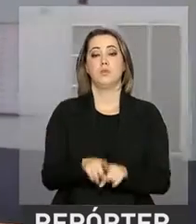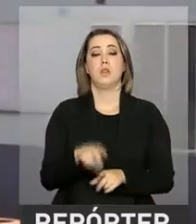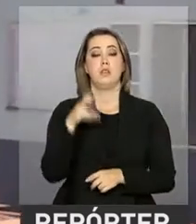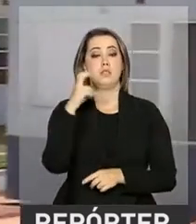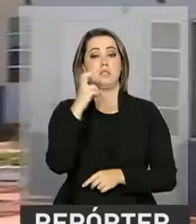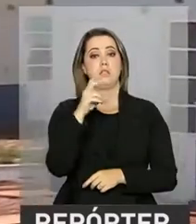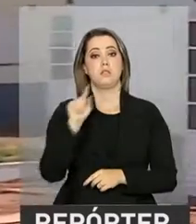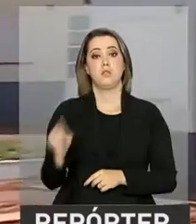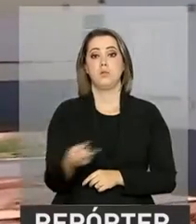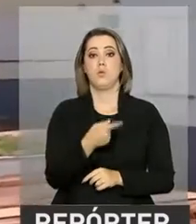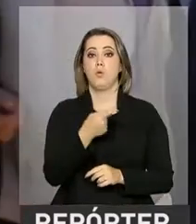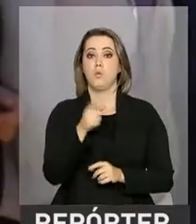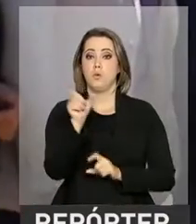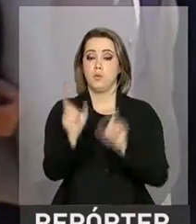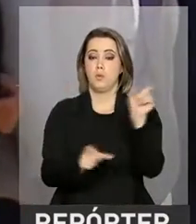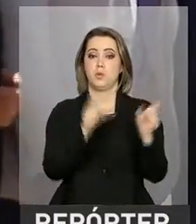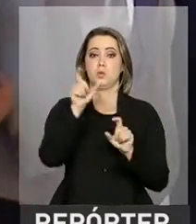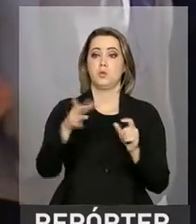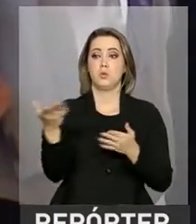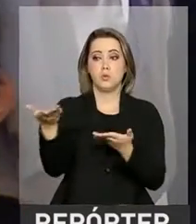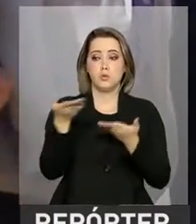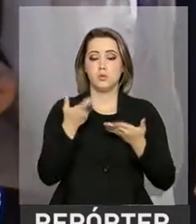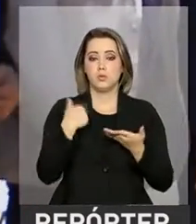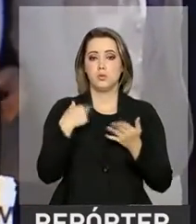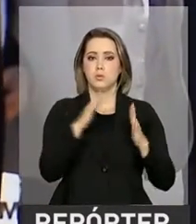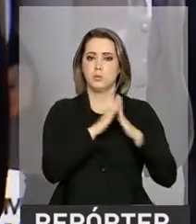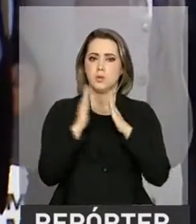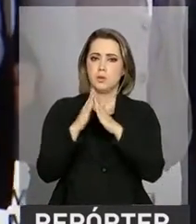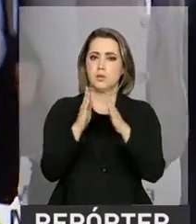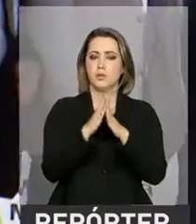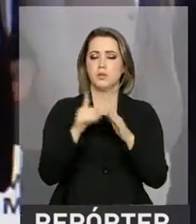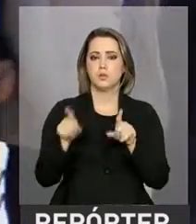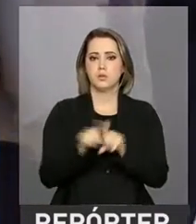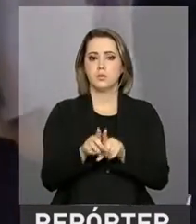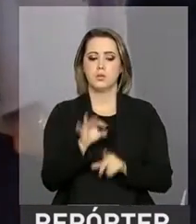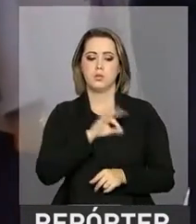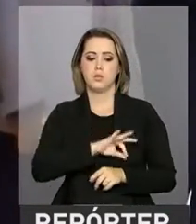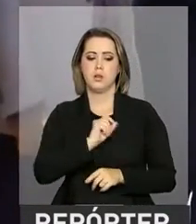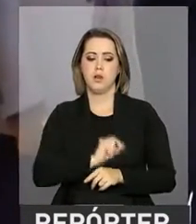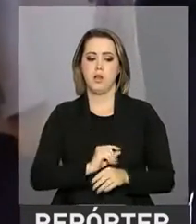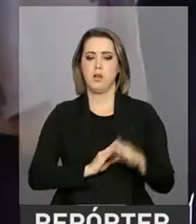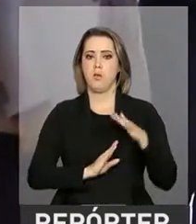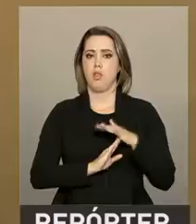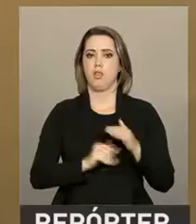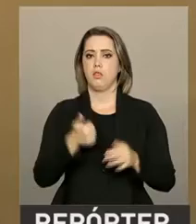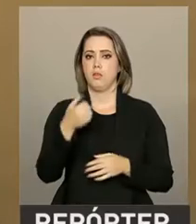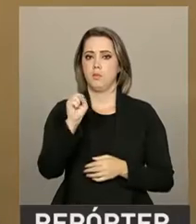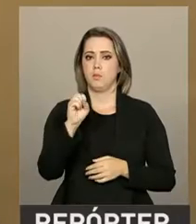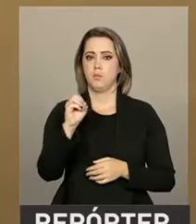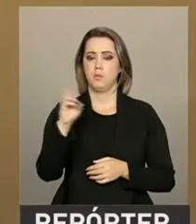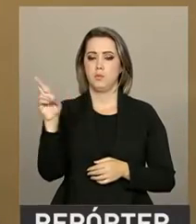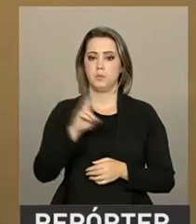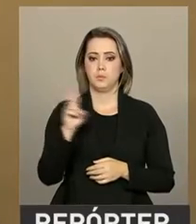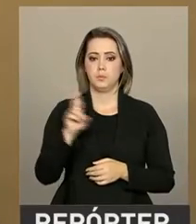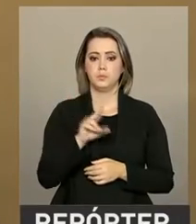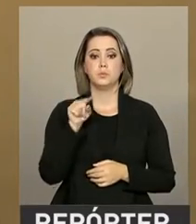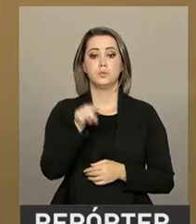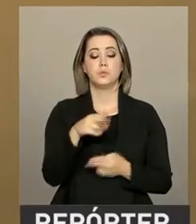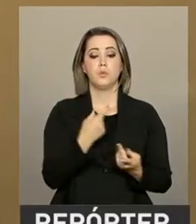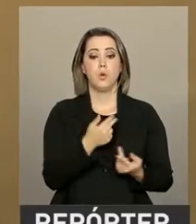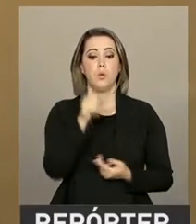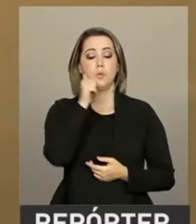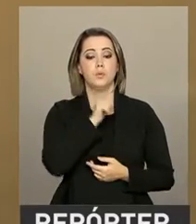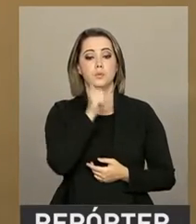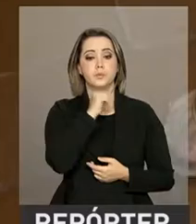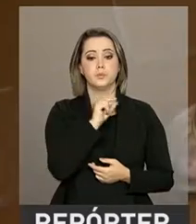com residencial todas que famílias com renda mensal de até 1.800 reais pessoas como maria luísa